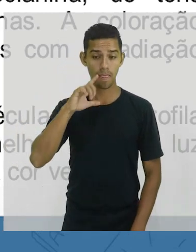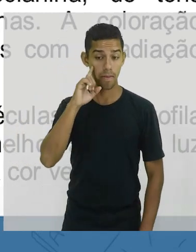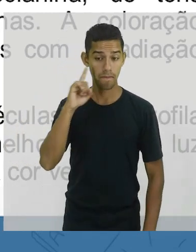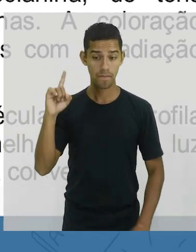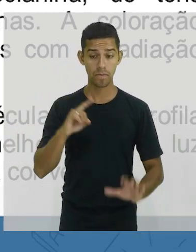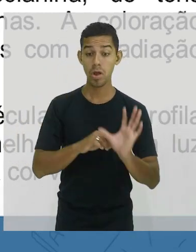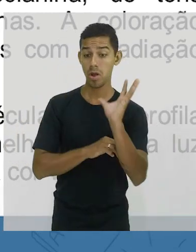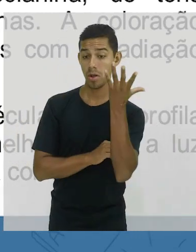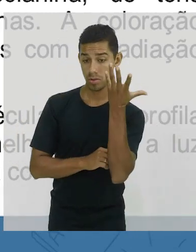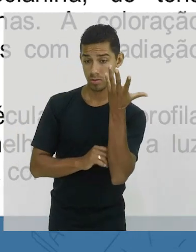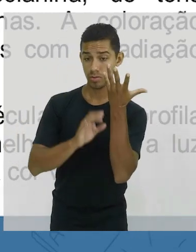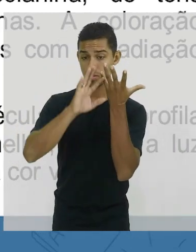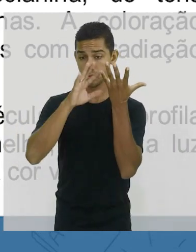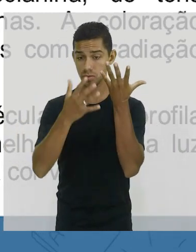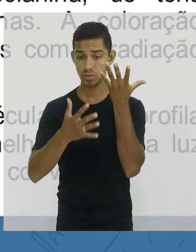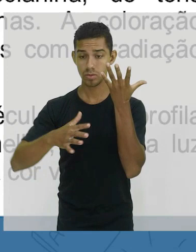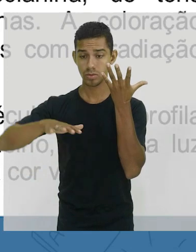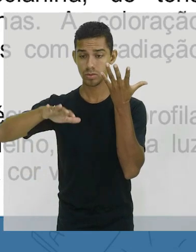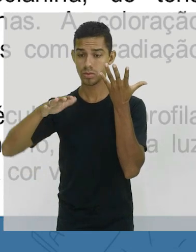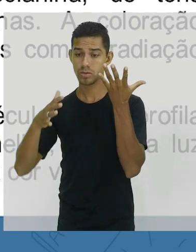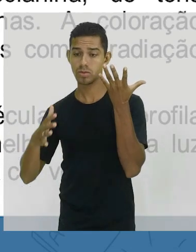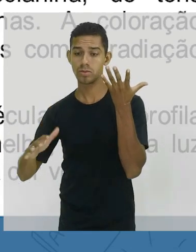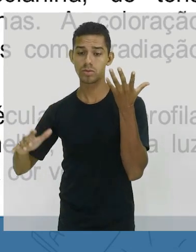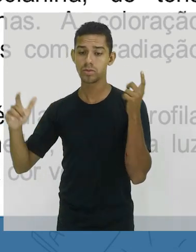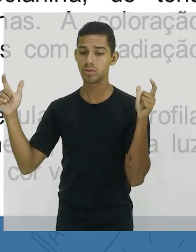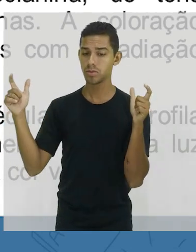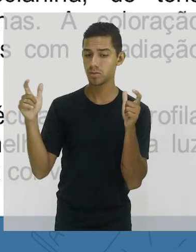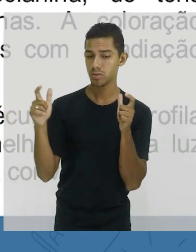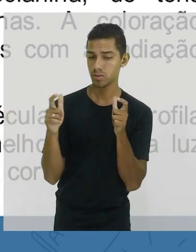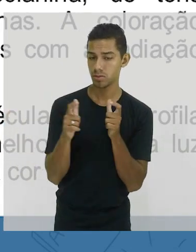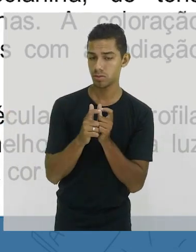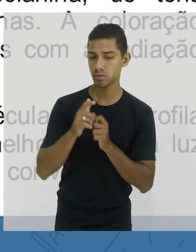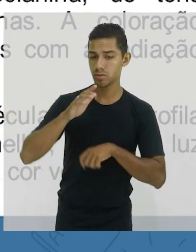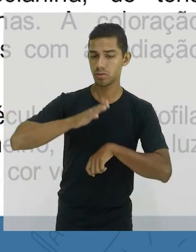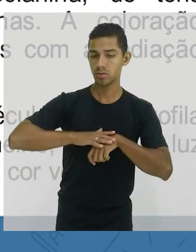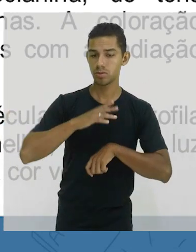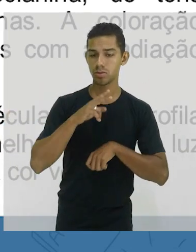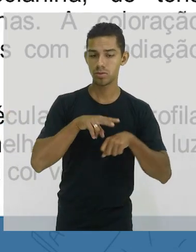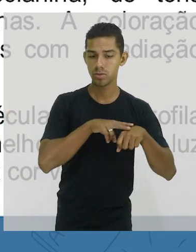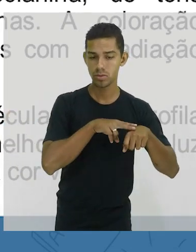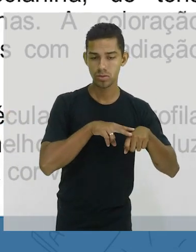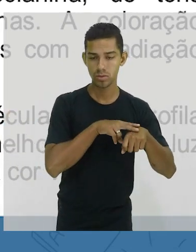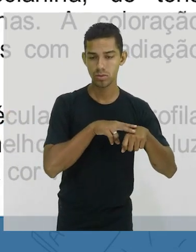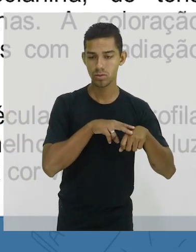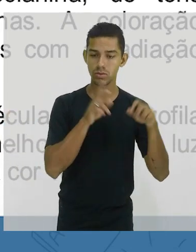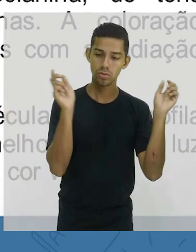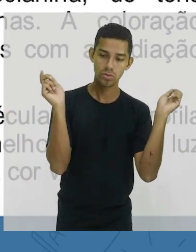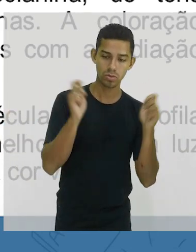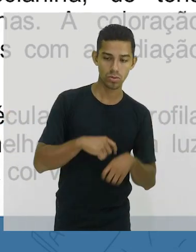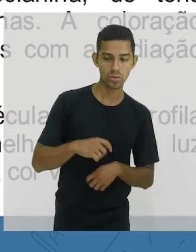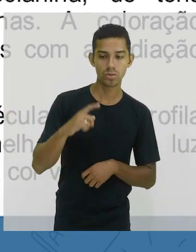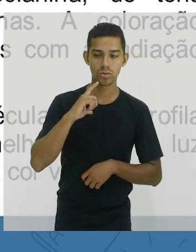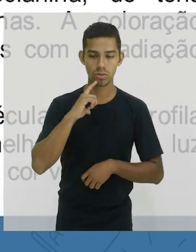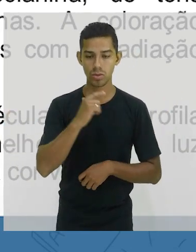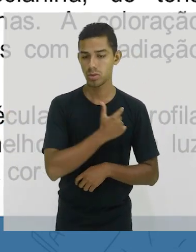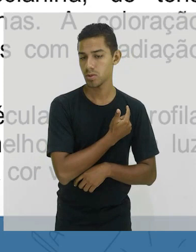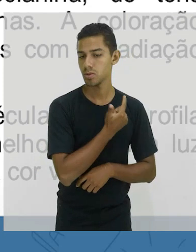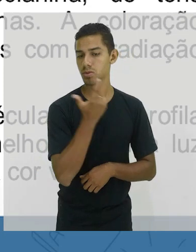caducas, a produção de clorofila diminui e o tom de verde desvanece, permitindo assim que